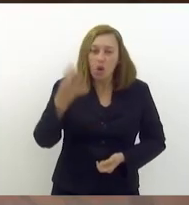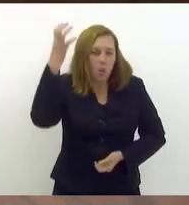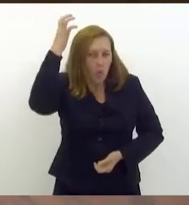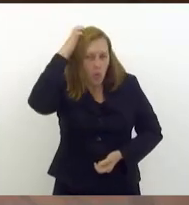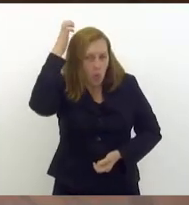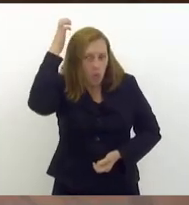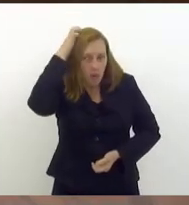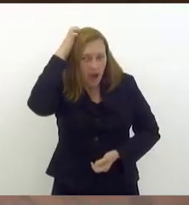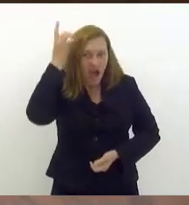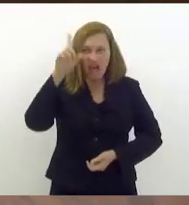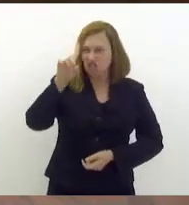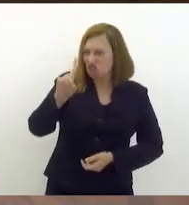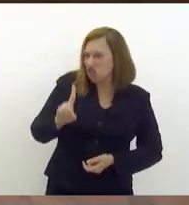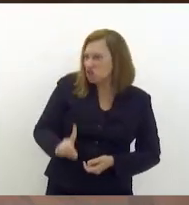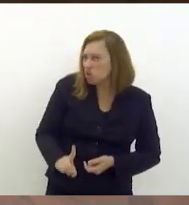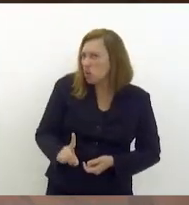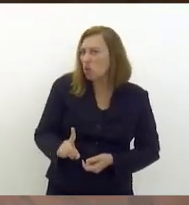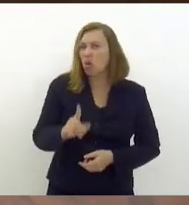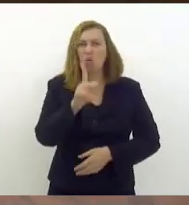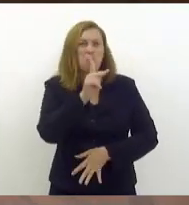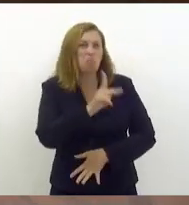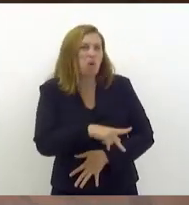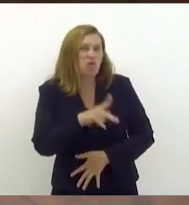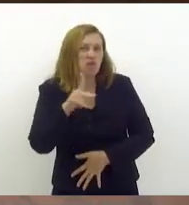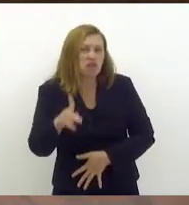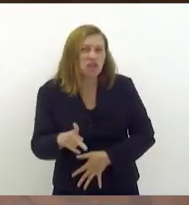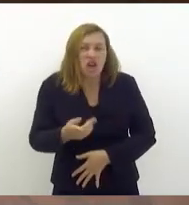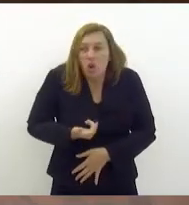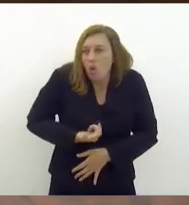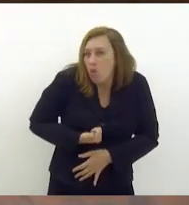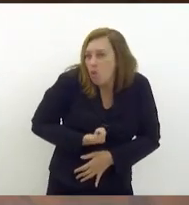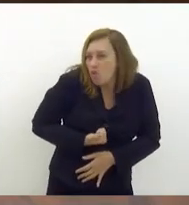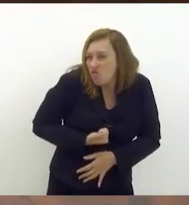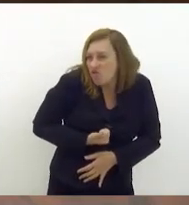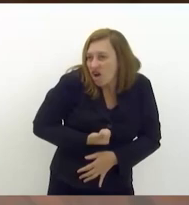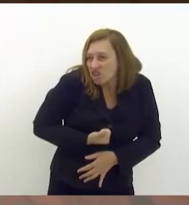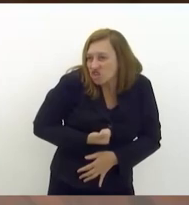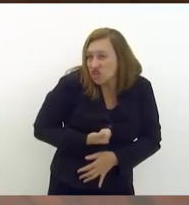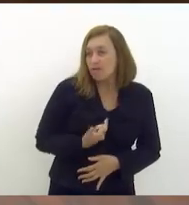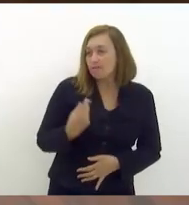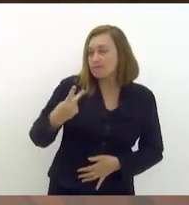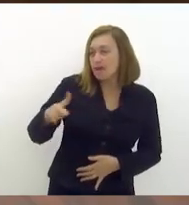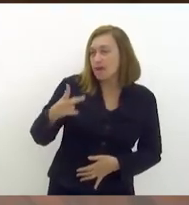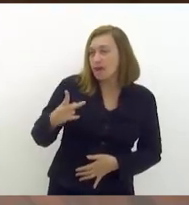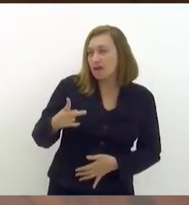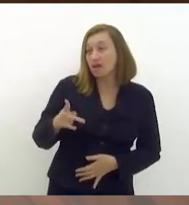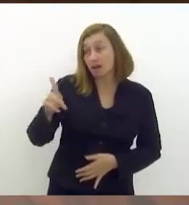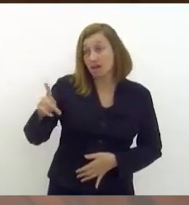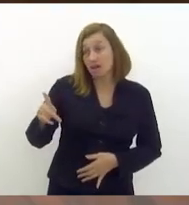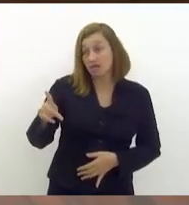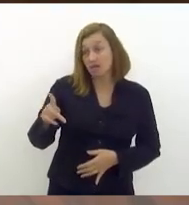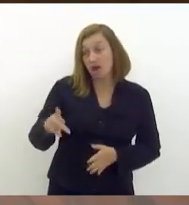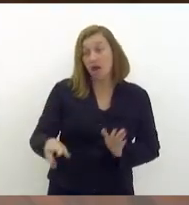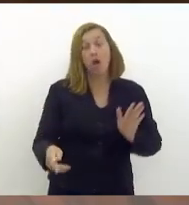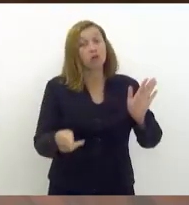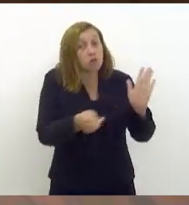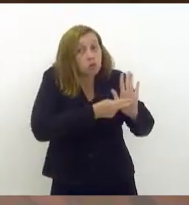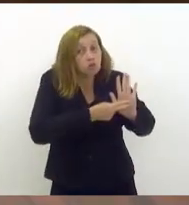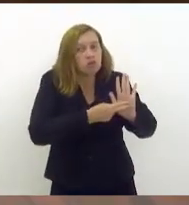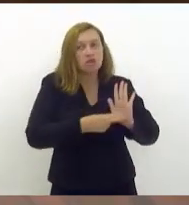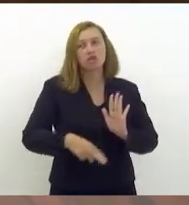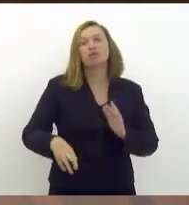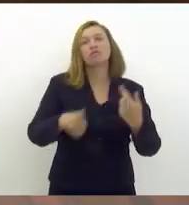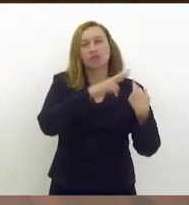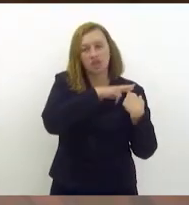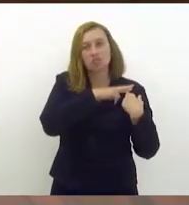nos diretores nos professores É covardia dele ele deveria assumir a responsabilidade